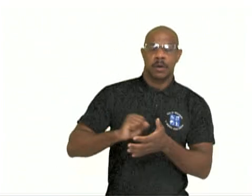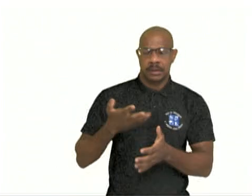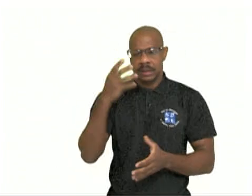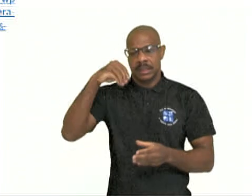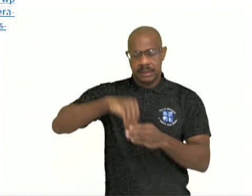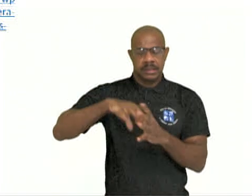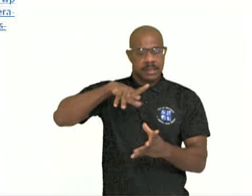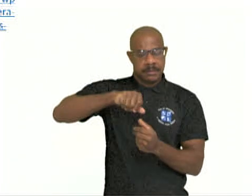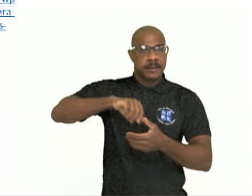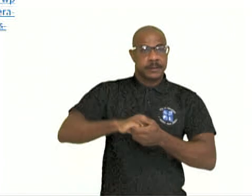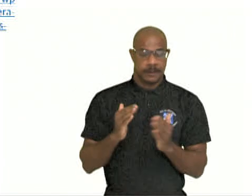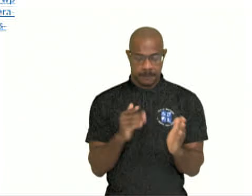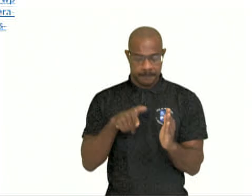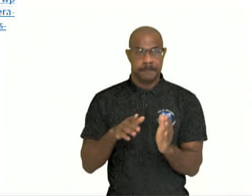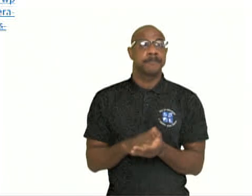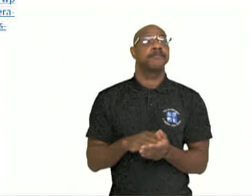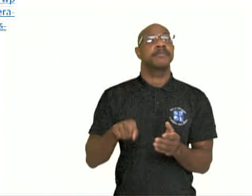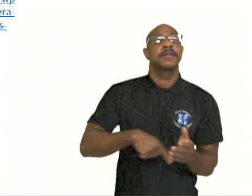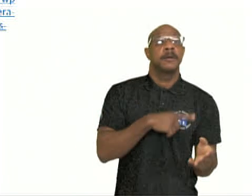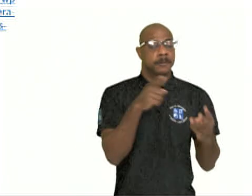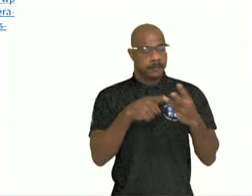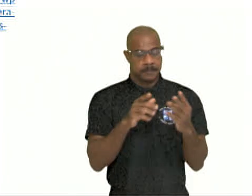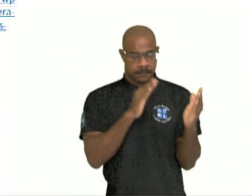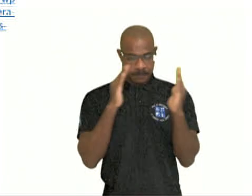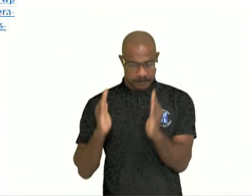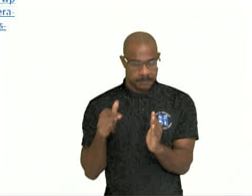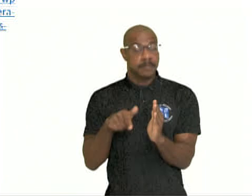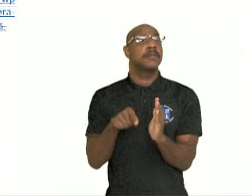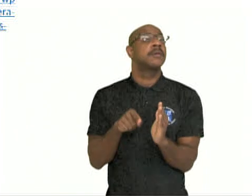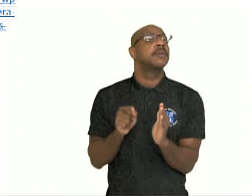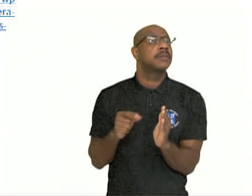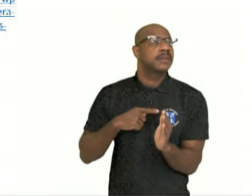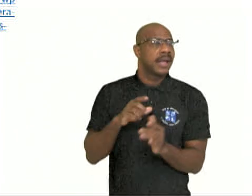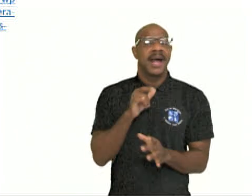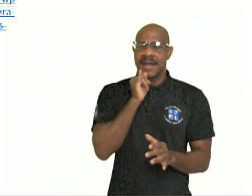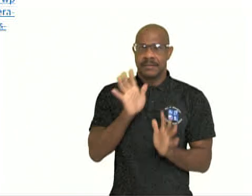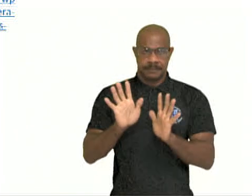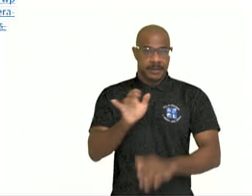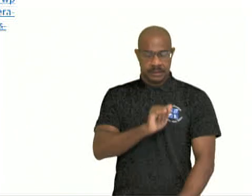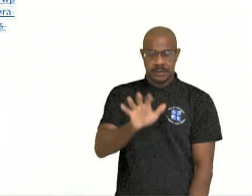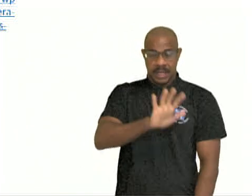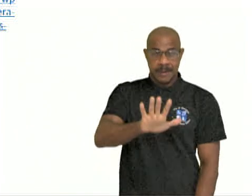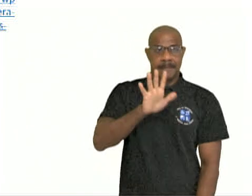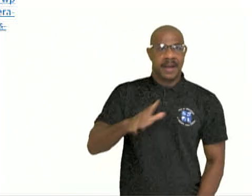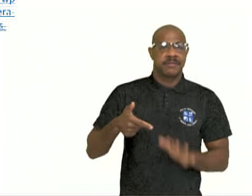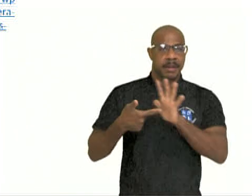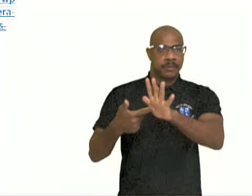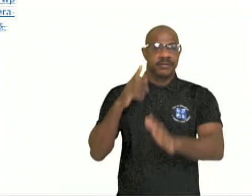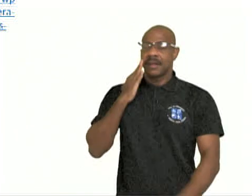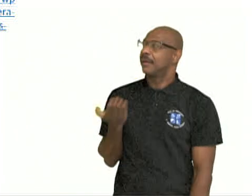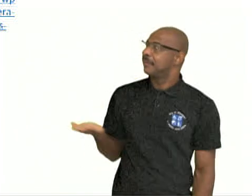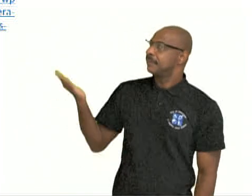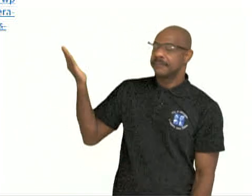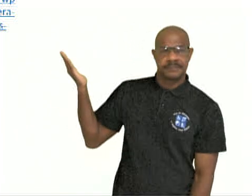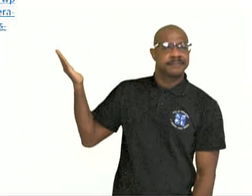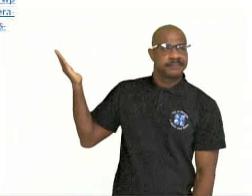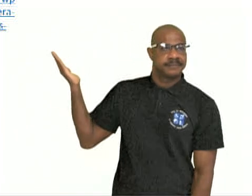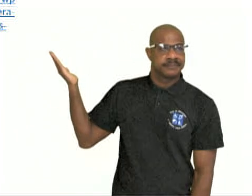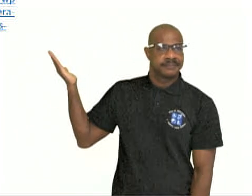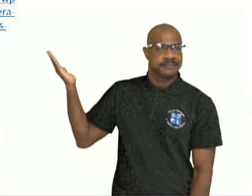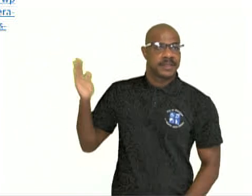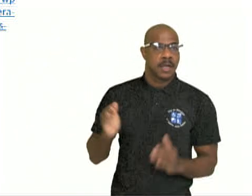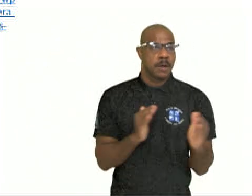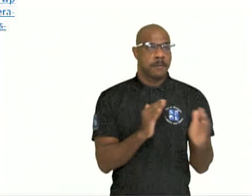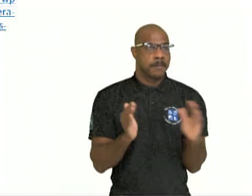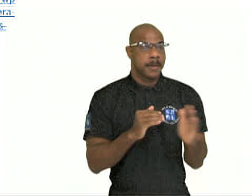planeta, certo? E aí a gente vai ter ali uma imagem também para exemplificar tanto a era paleozoica,